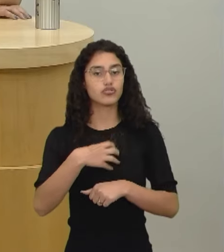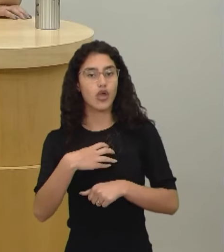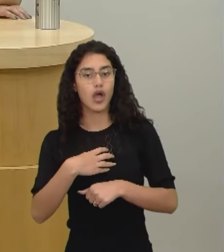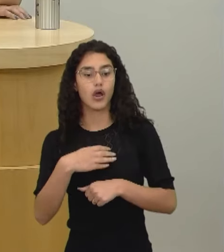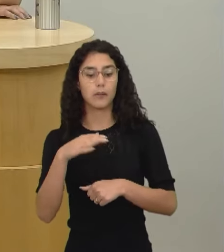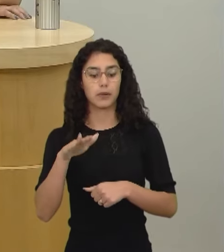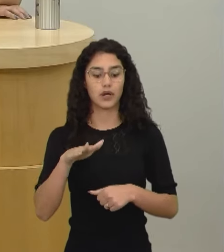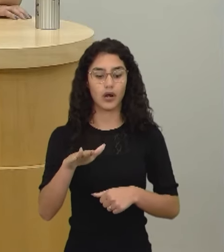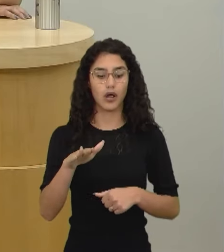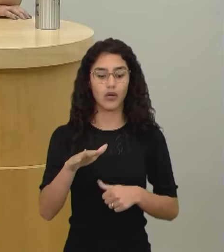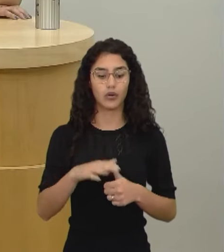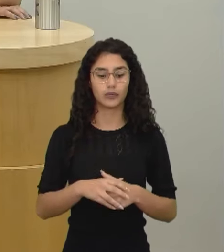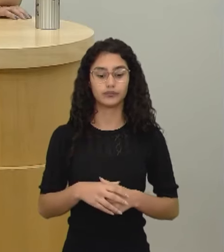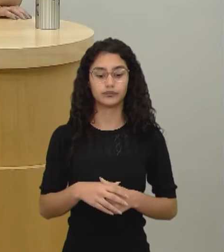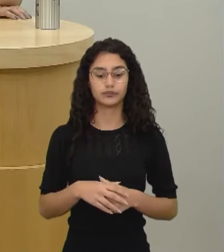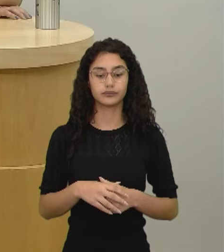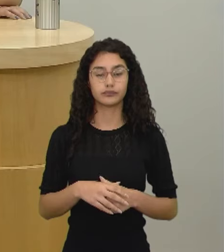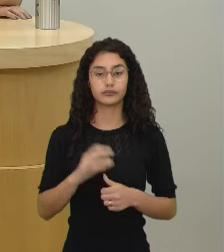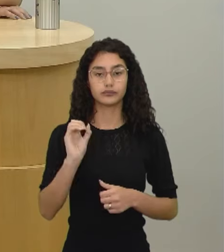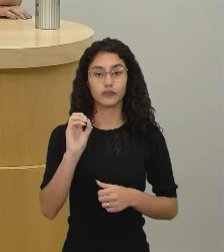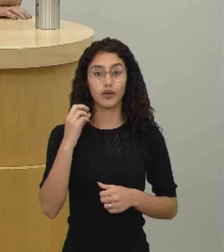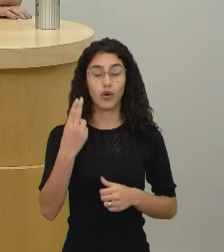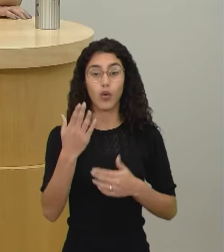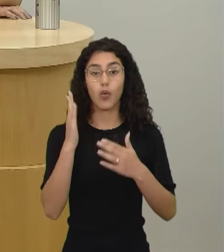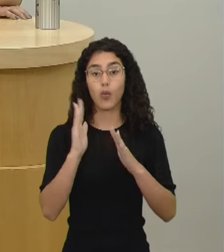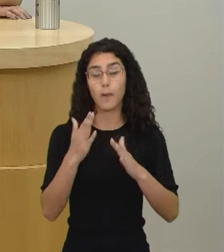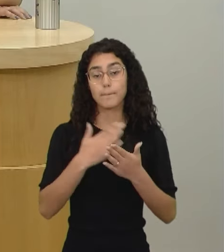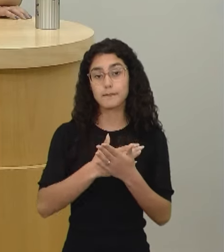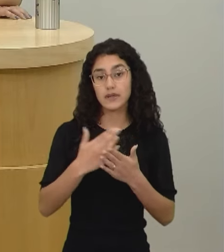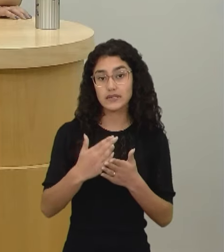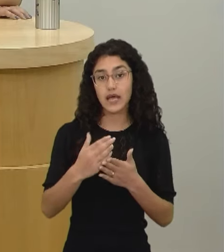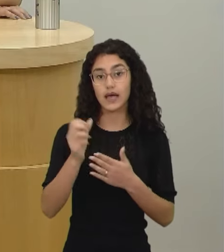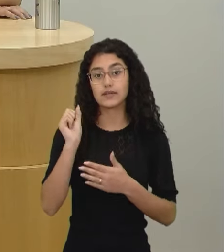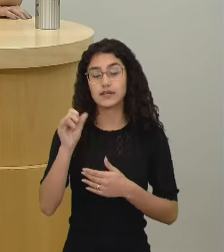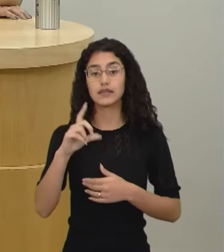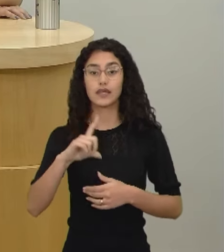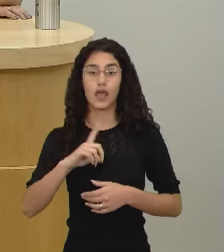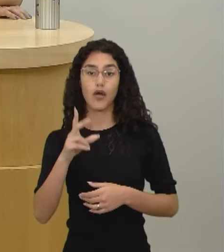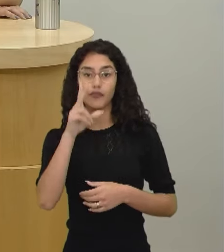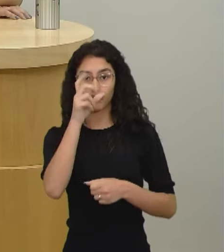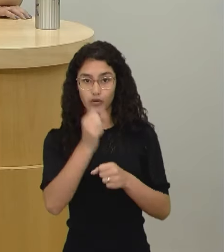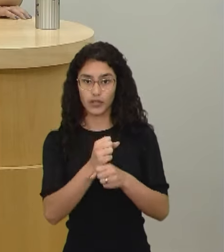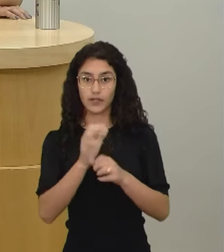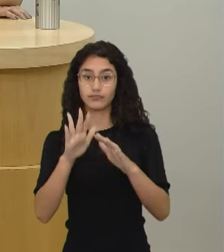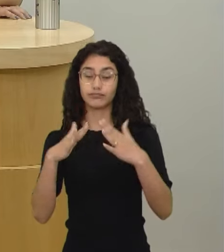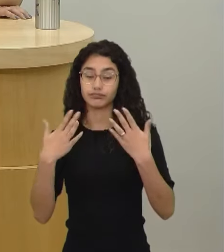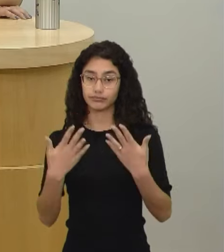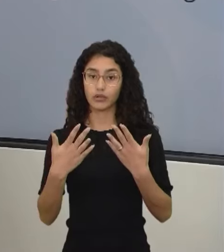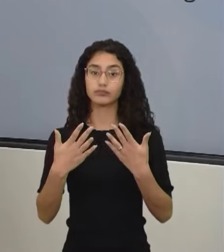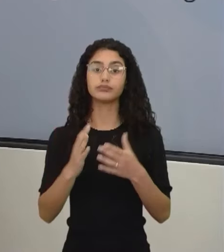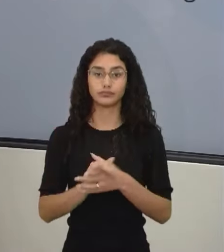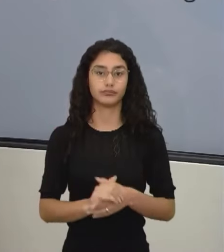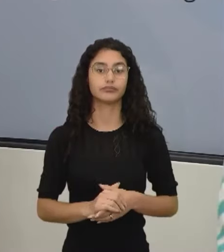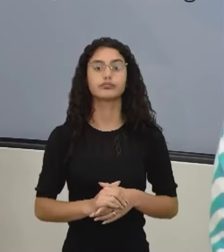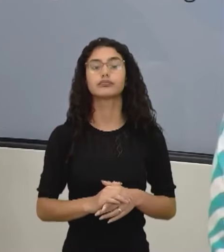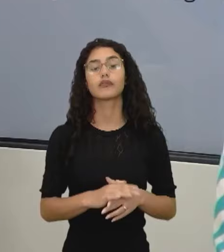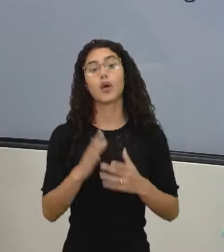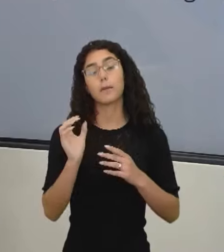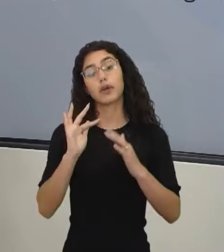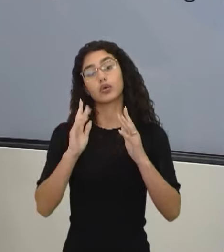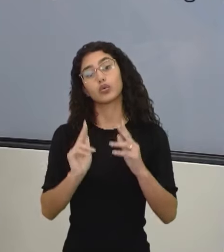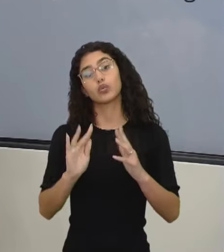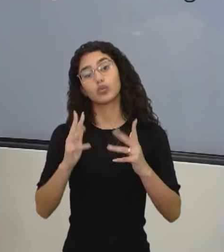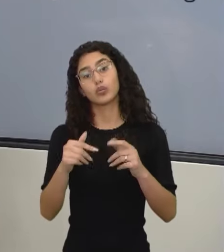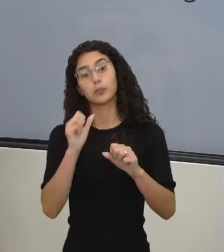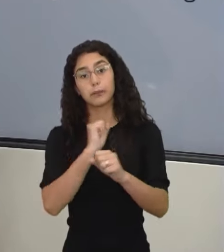ou de velocidade, ou vai parar, ou vai começar a andar, se tiver uma força. E é por isso a reação em cadeia. As coisas estão